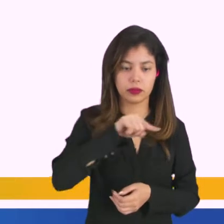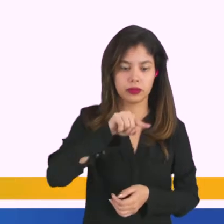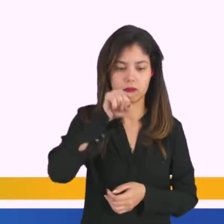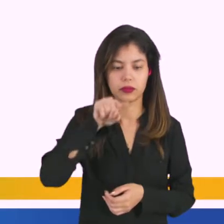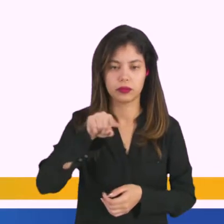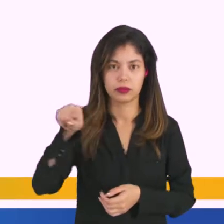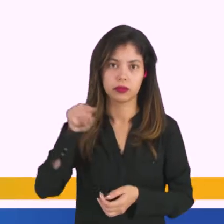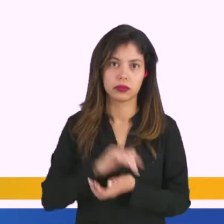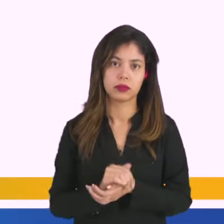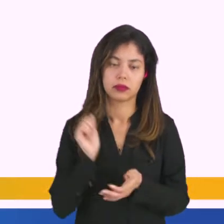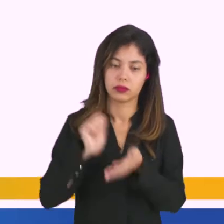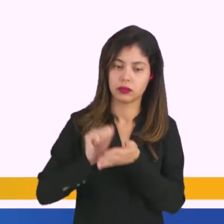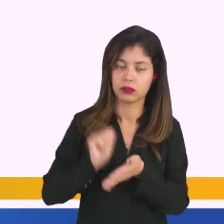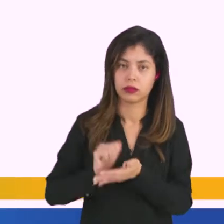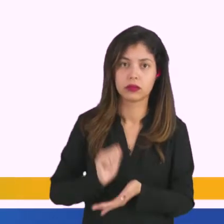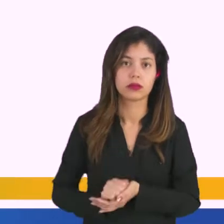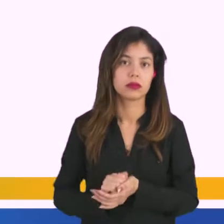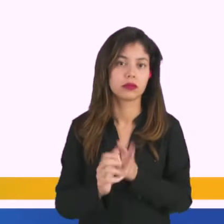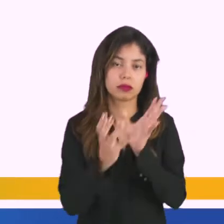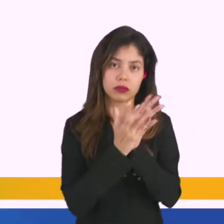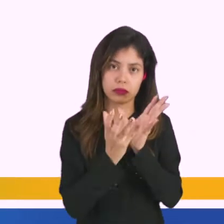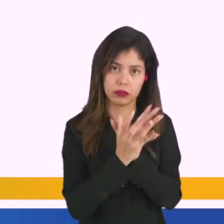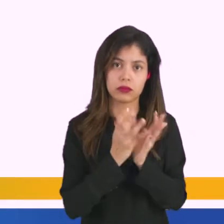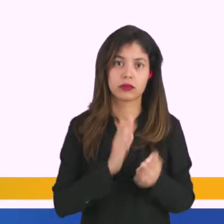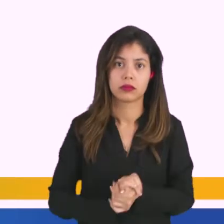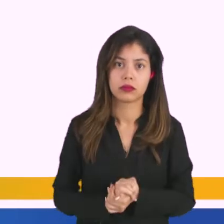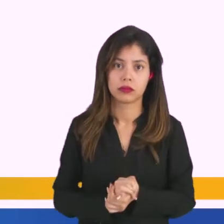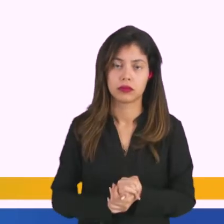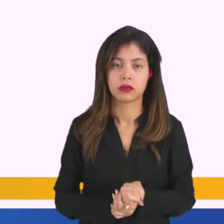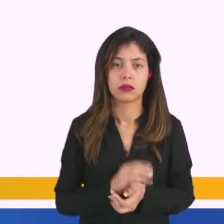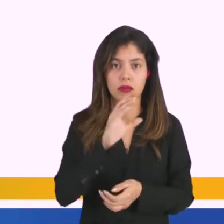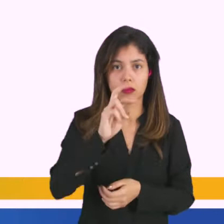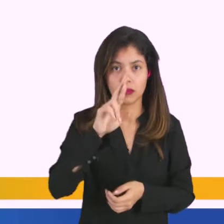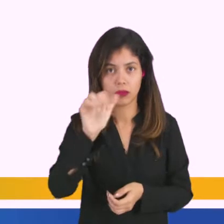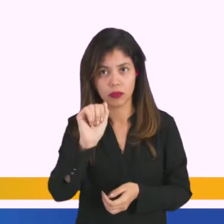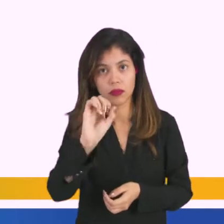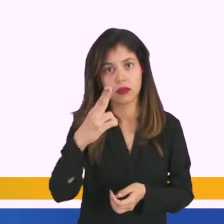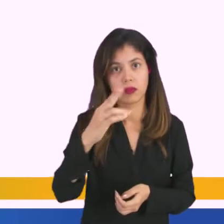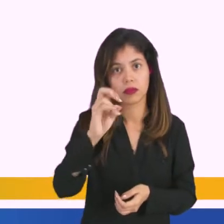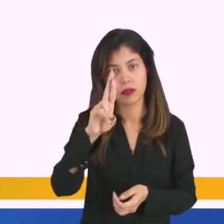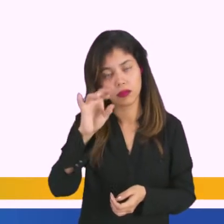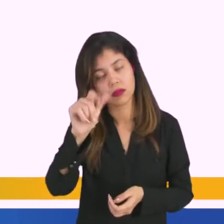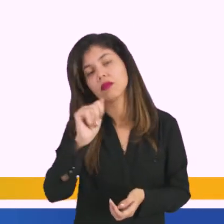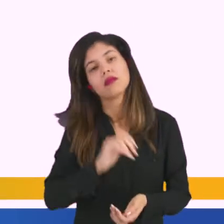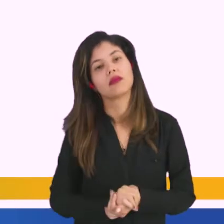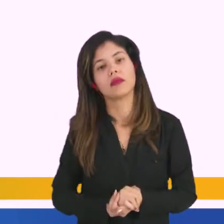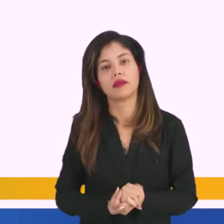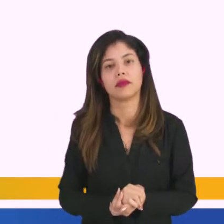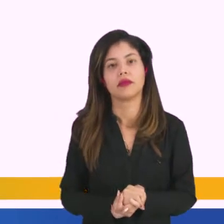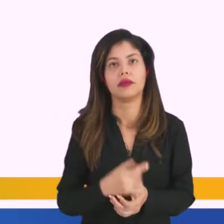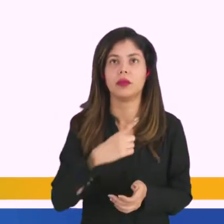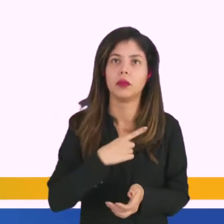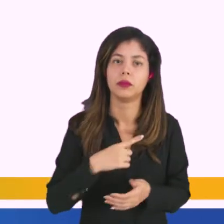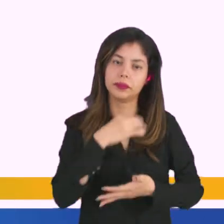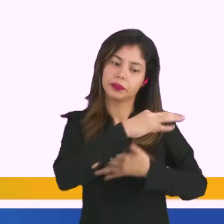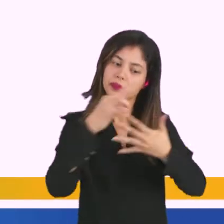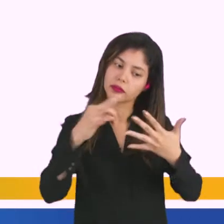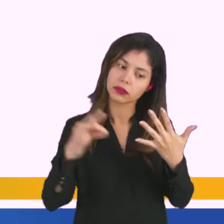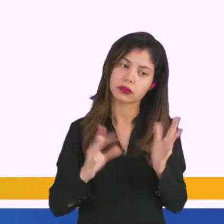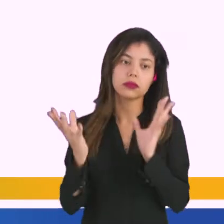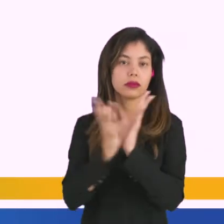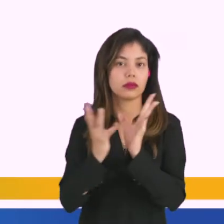aí, ele seria escrito como conjuntinho de cara e coroa. Cara e coroa seriam os elementos